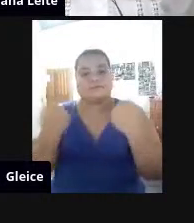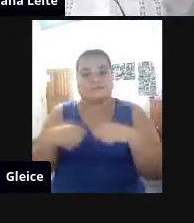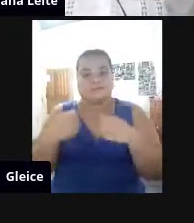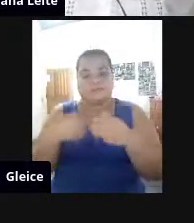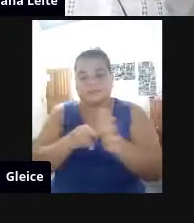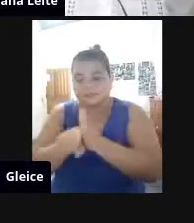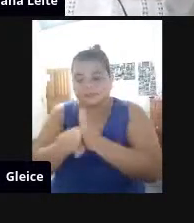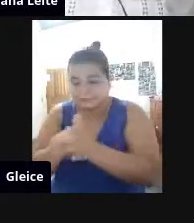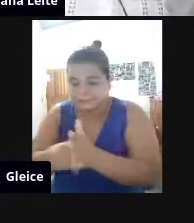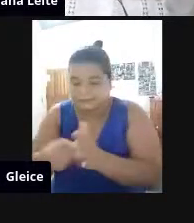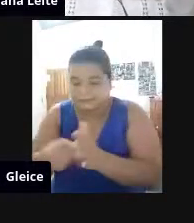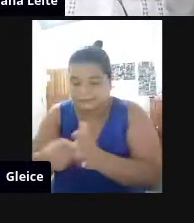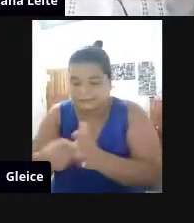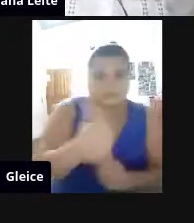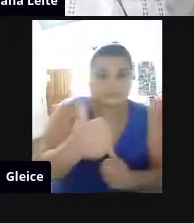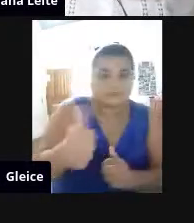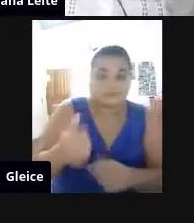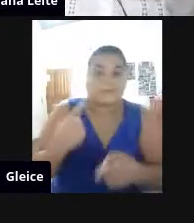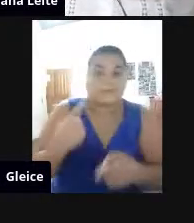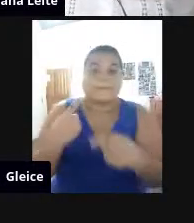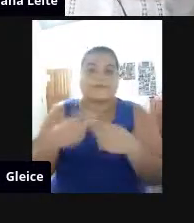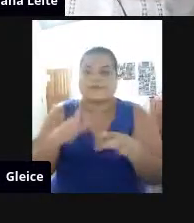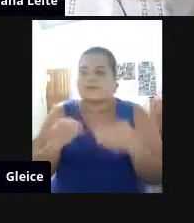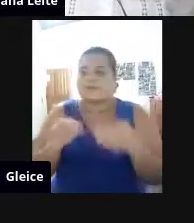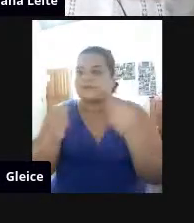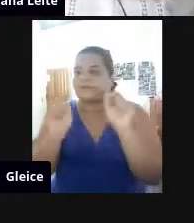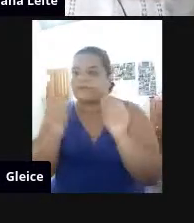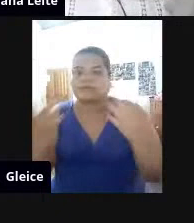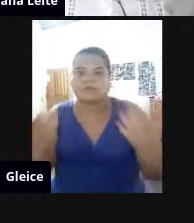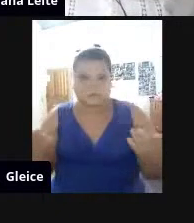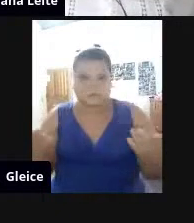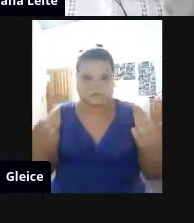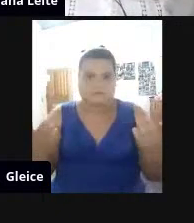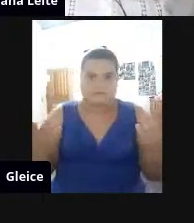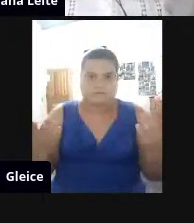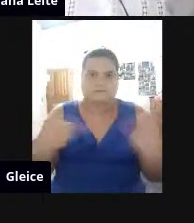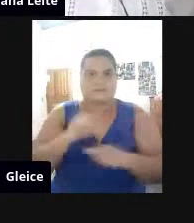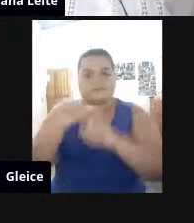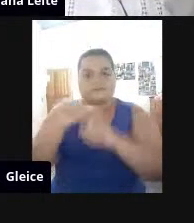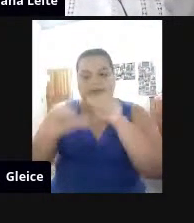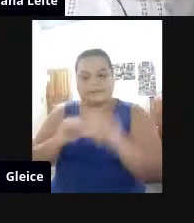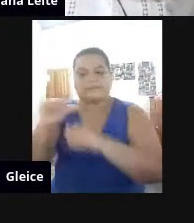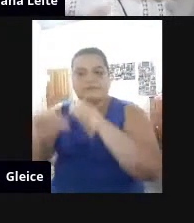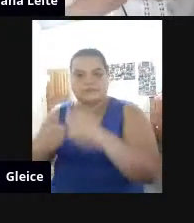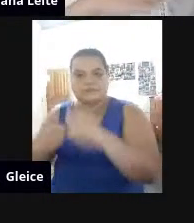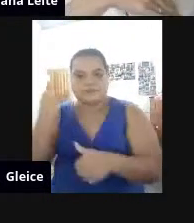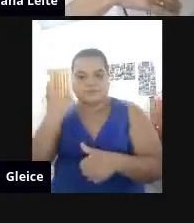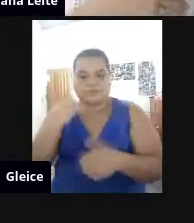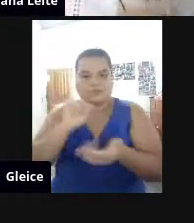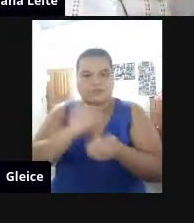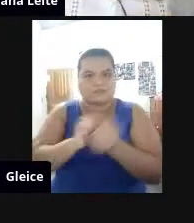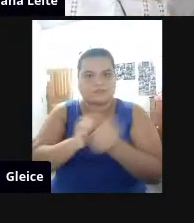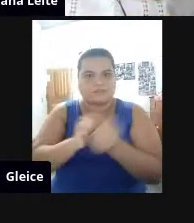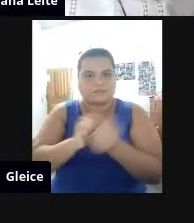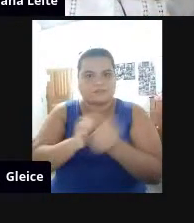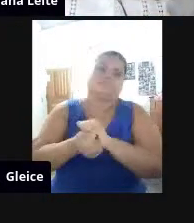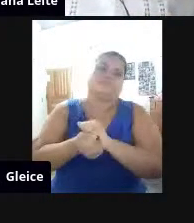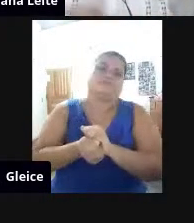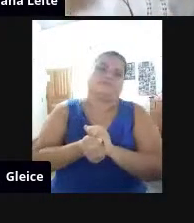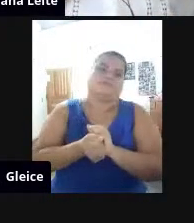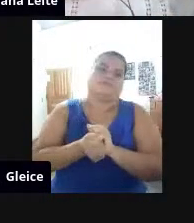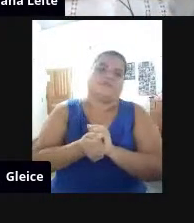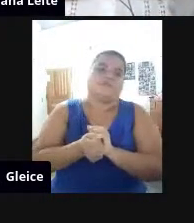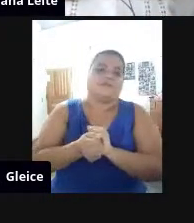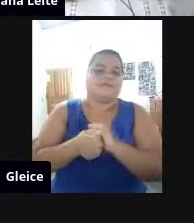pode ser, e aí, a partir do momento que a gente vai fazendo essas mudanças na dieta, a gente vai observando o surgimento ou o desaparecimento desses